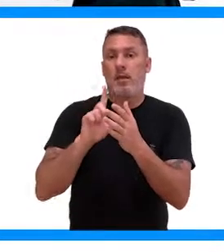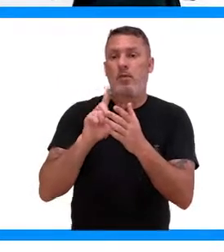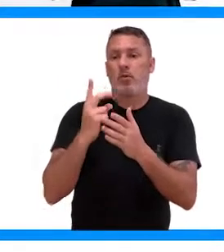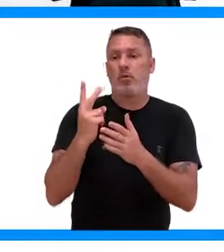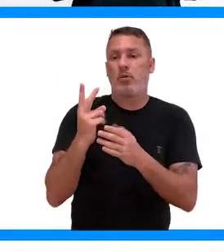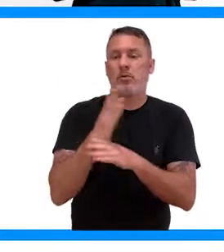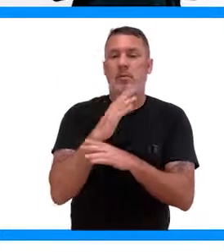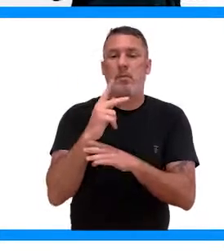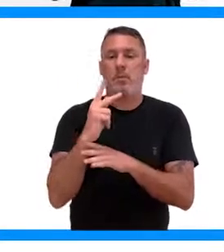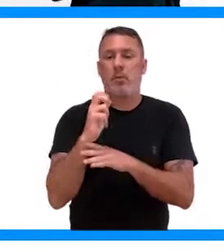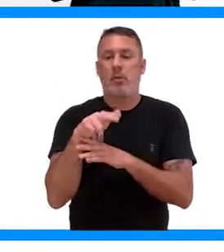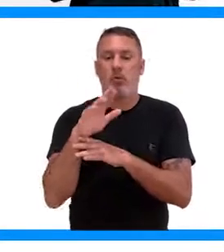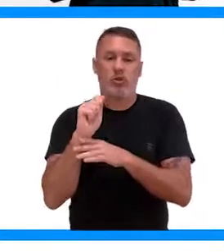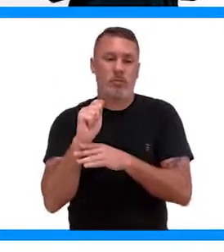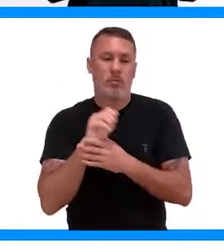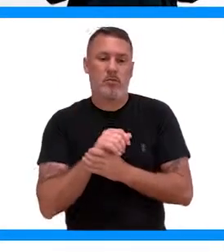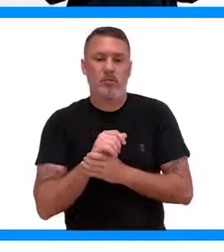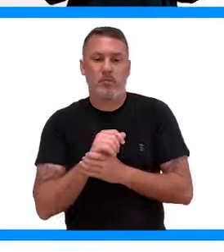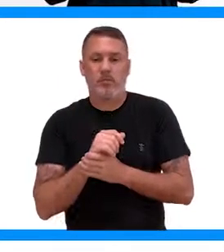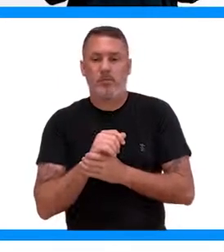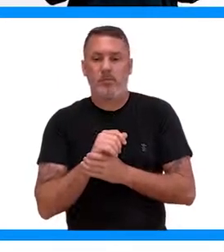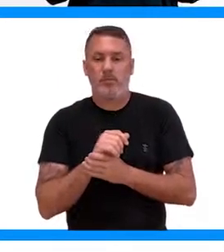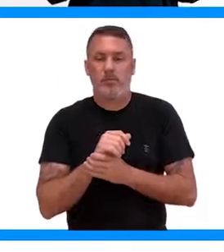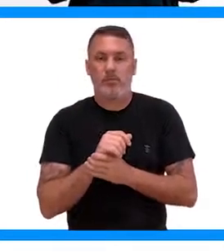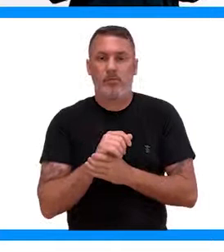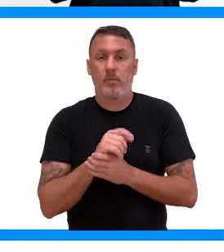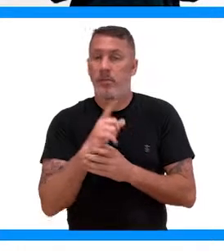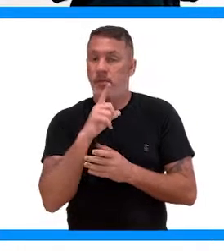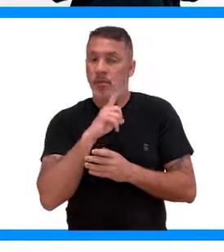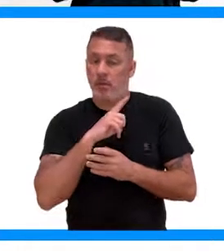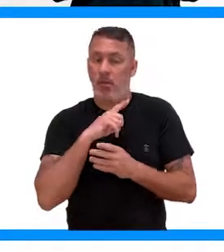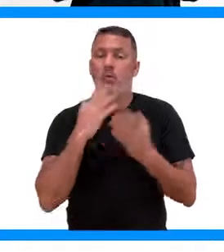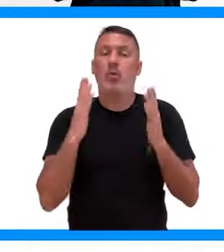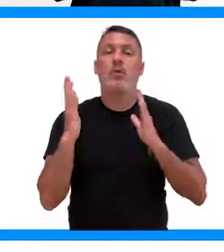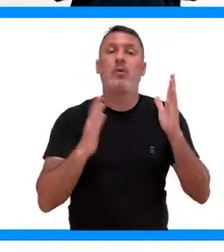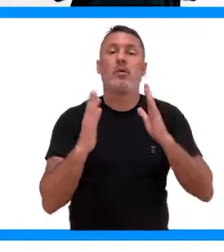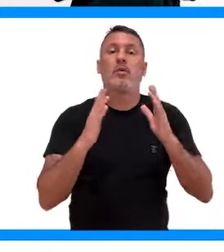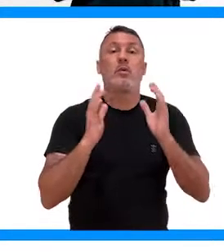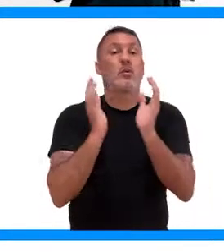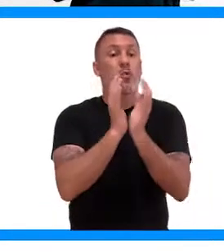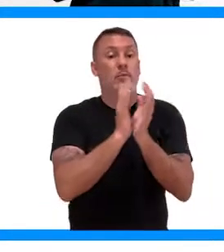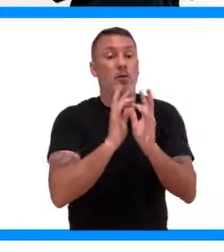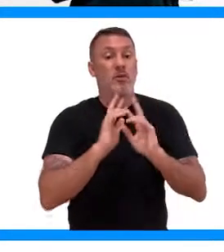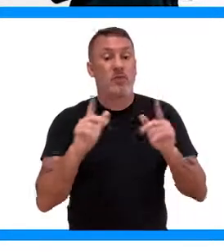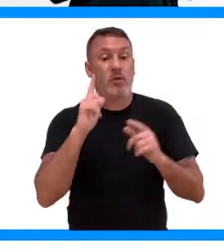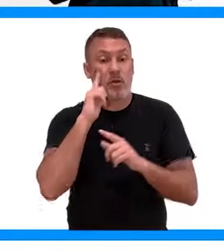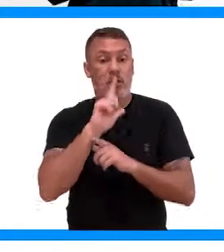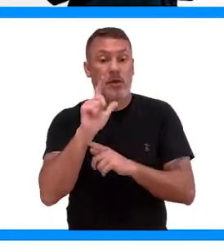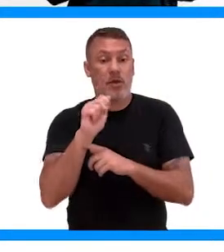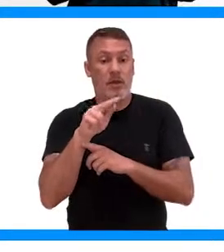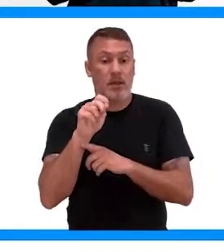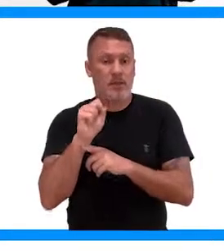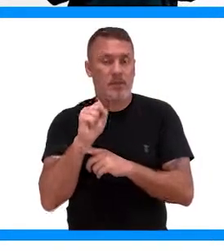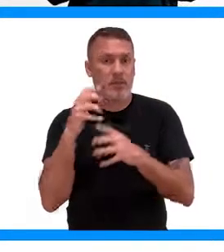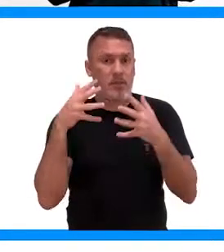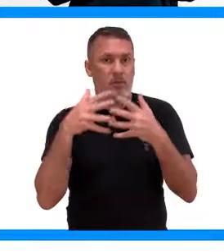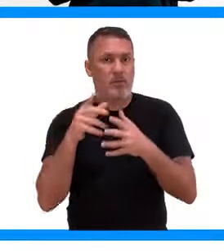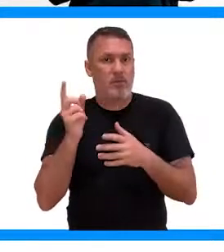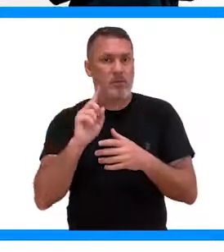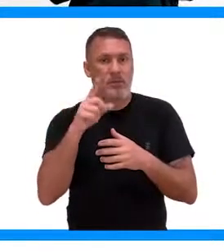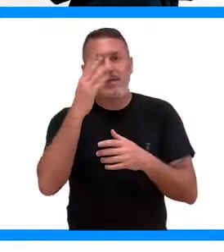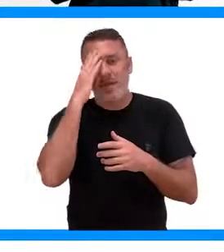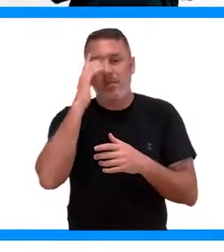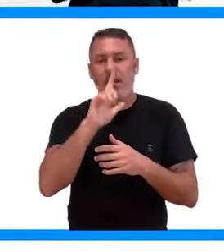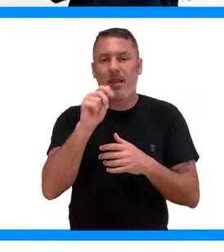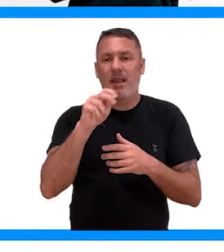de trás para frente, né? São classificadas como graves ou llanas. Não confundam llanas com